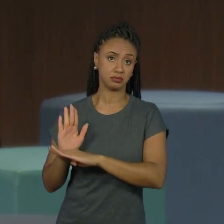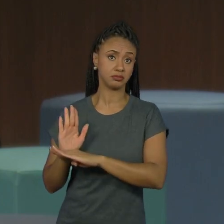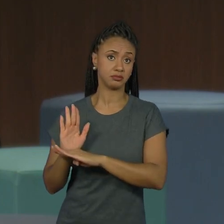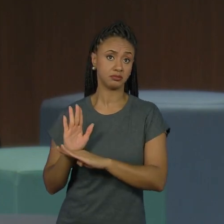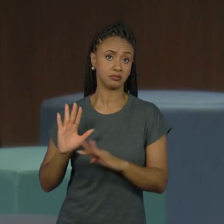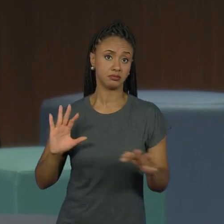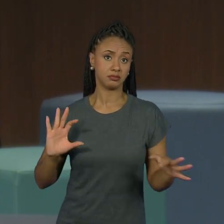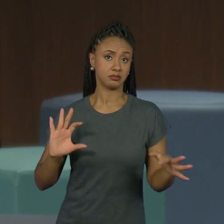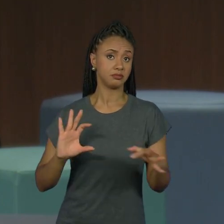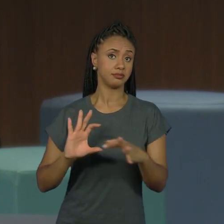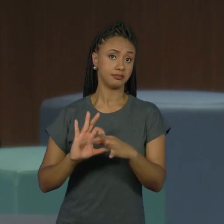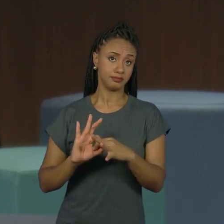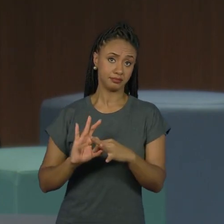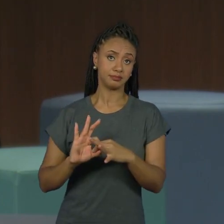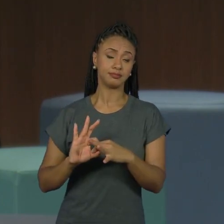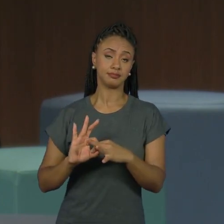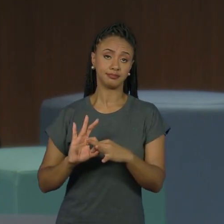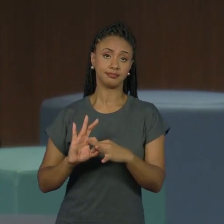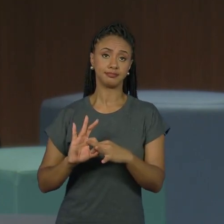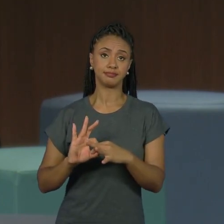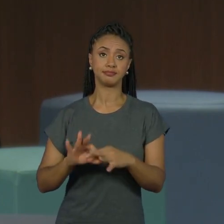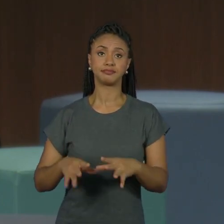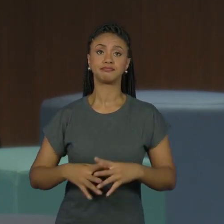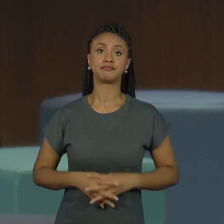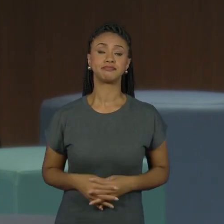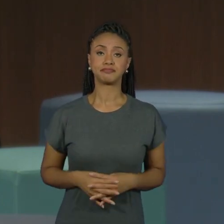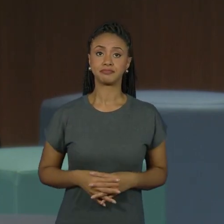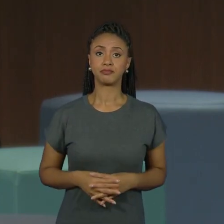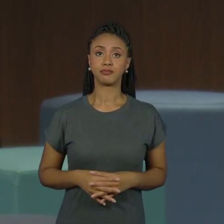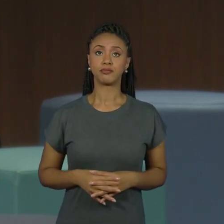de existência, utilidade que